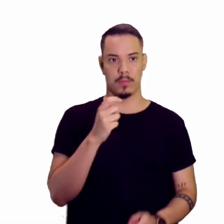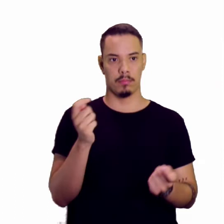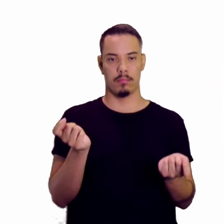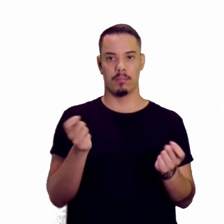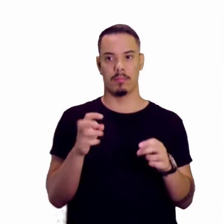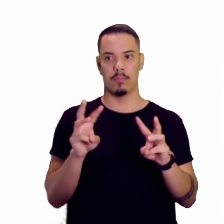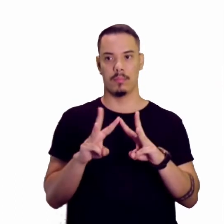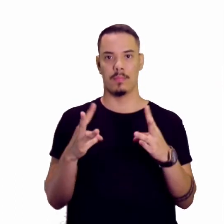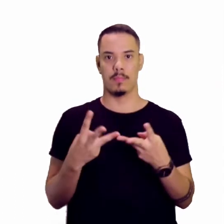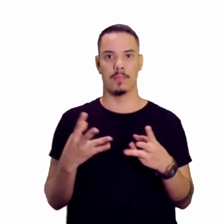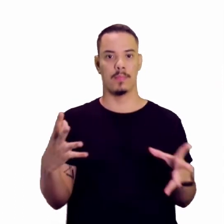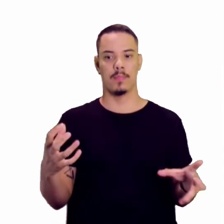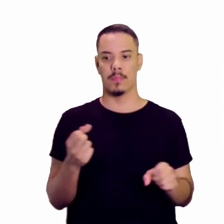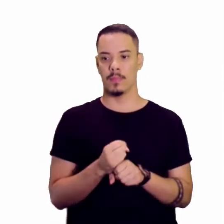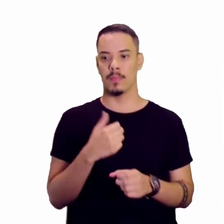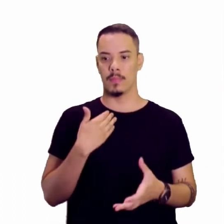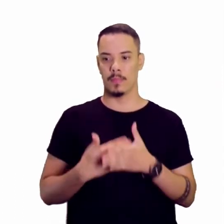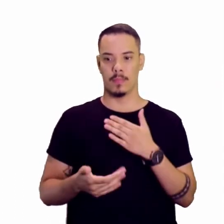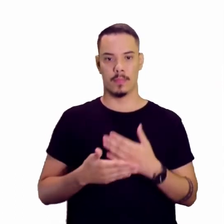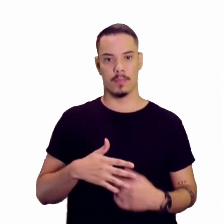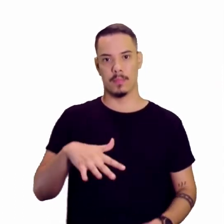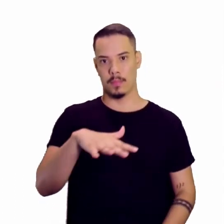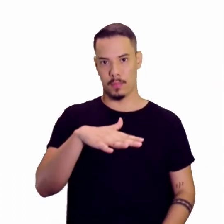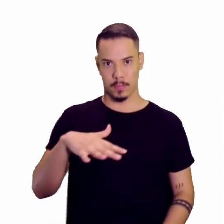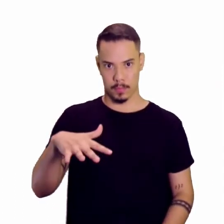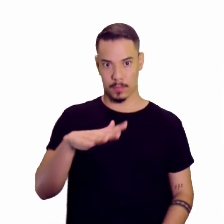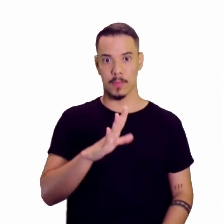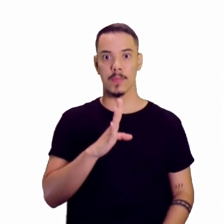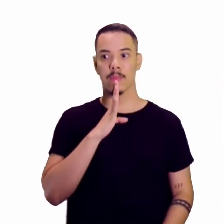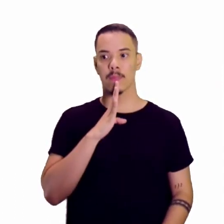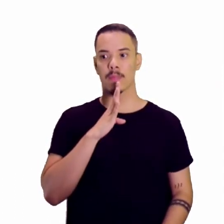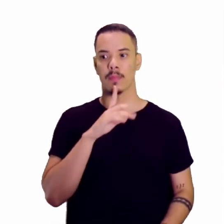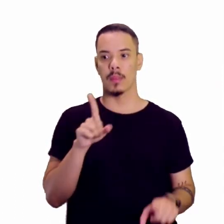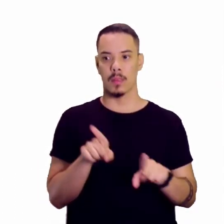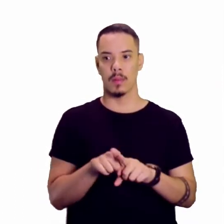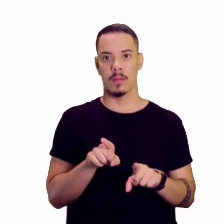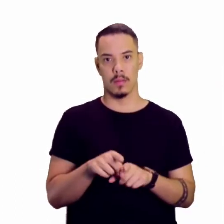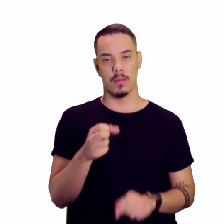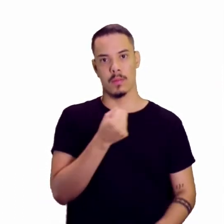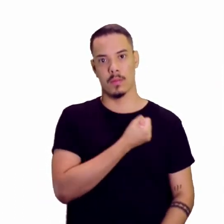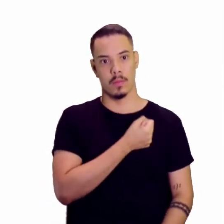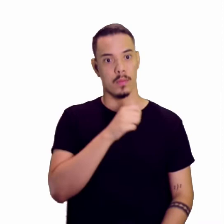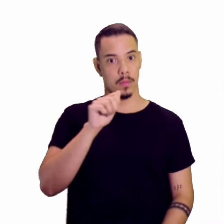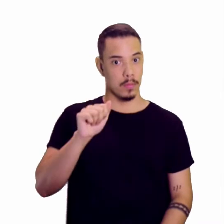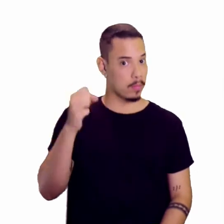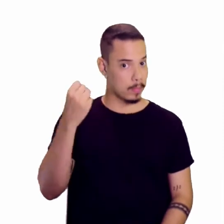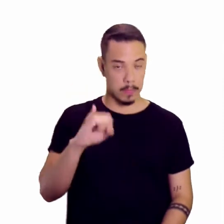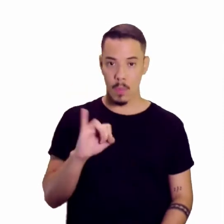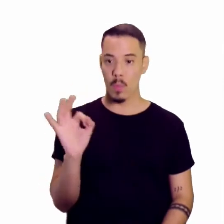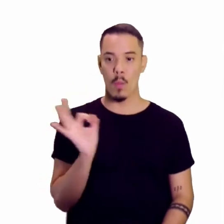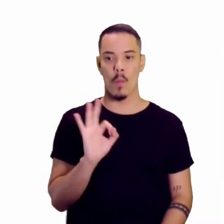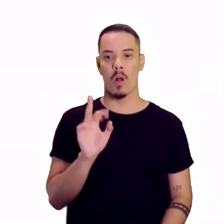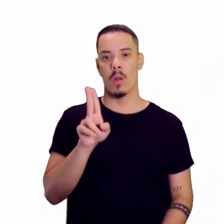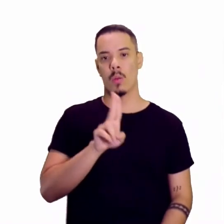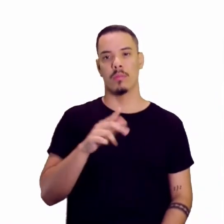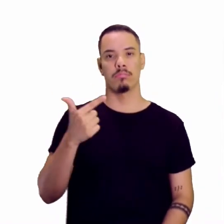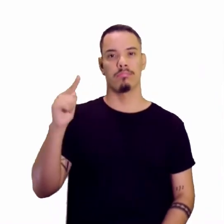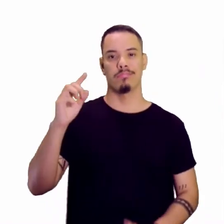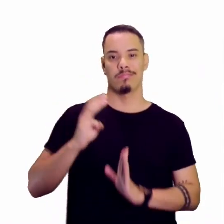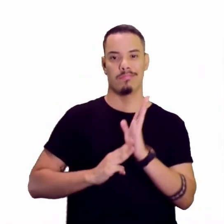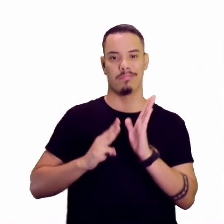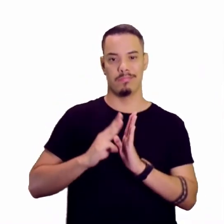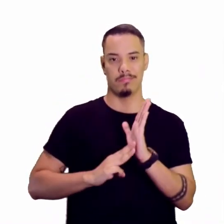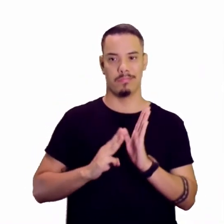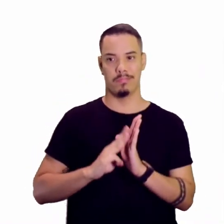Isso é válido em qualquer situação em que a força é conhecida, né? E o valor de A também. Se não tem uma balança, você usa outros procedimentos,